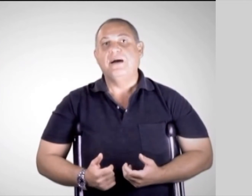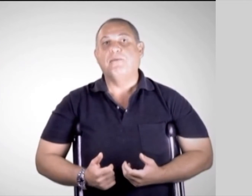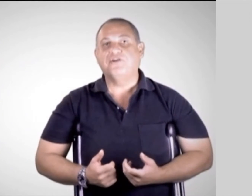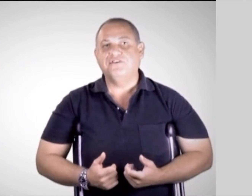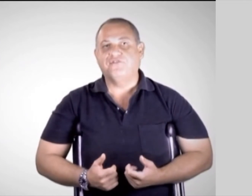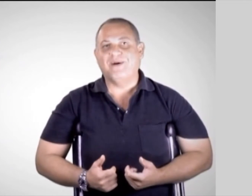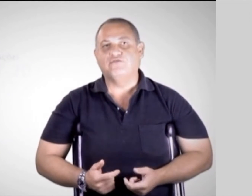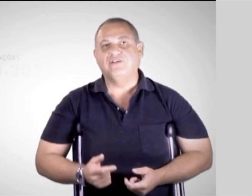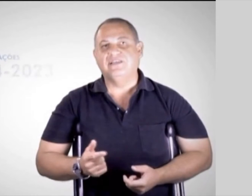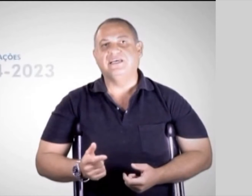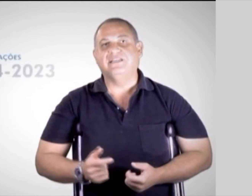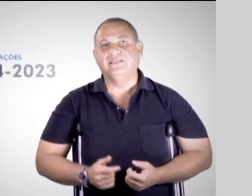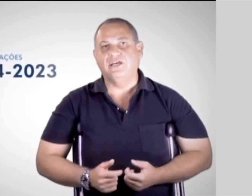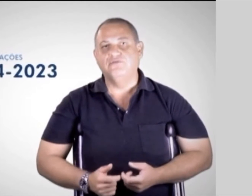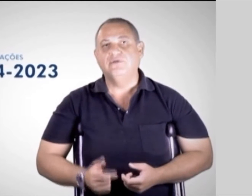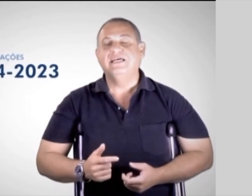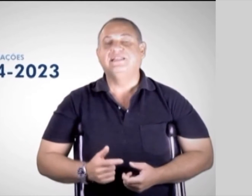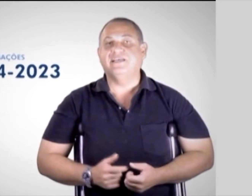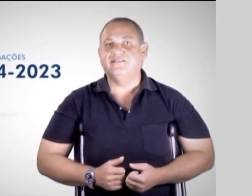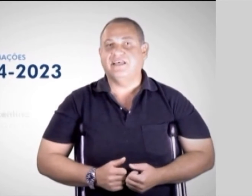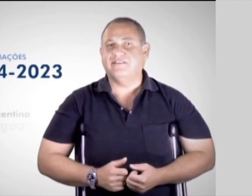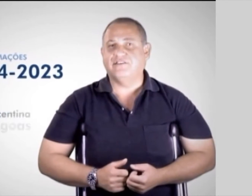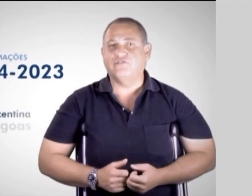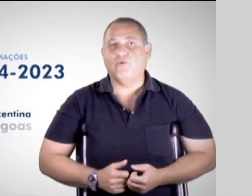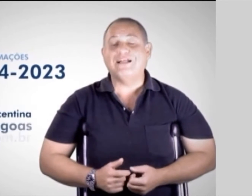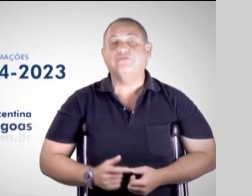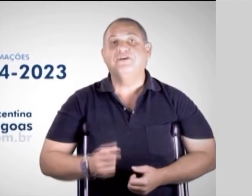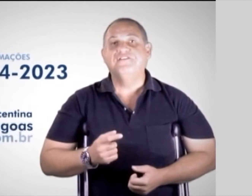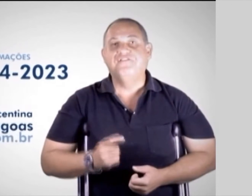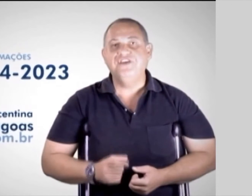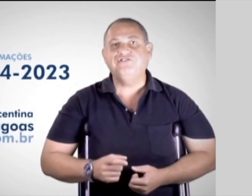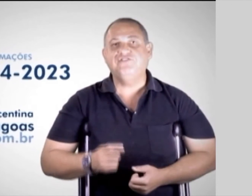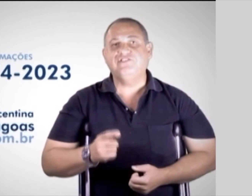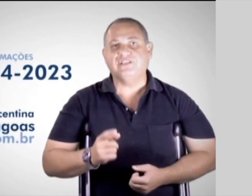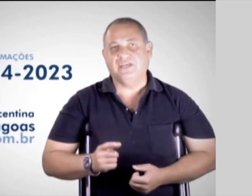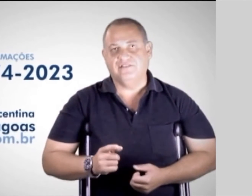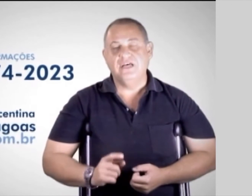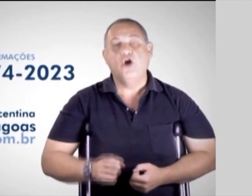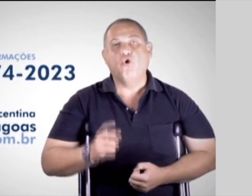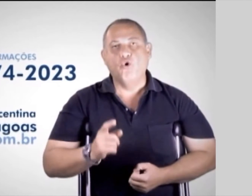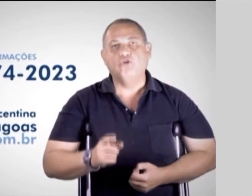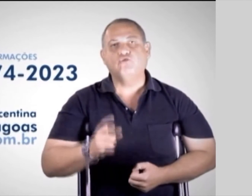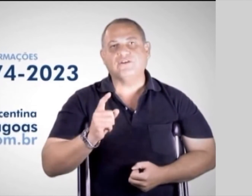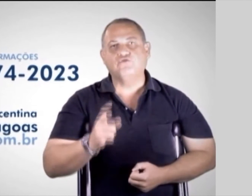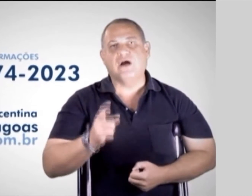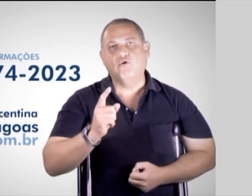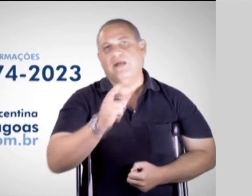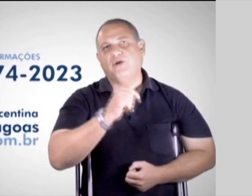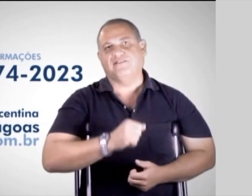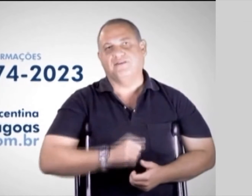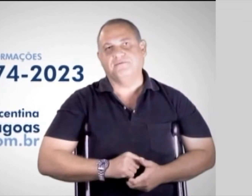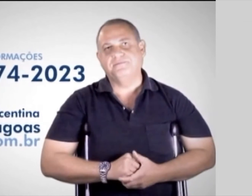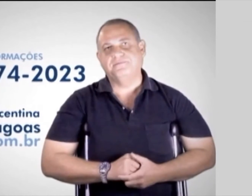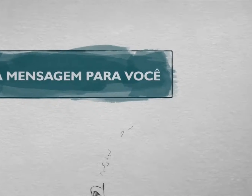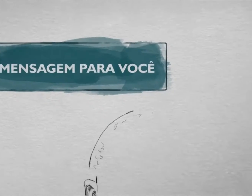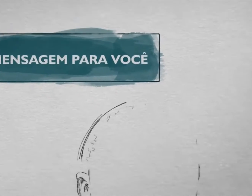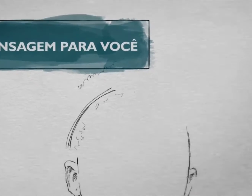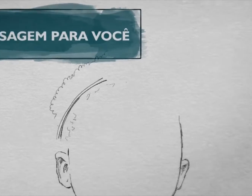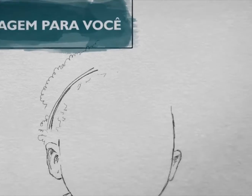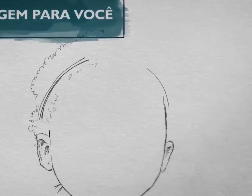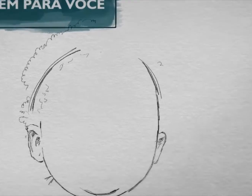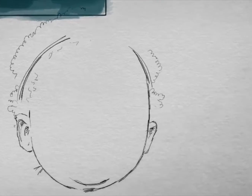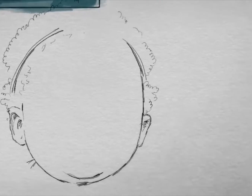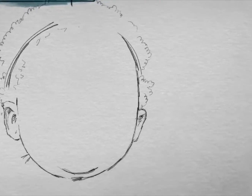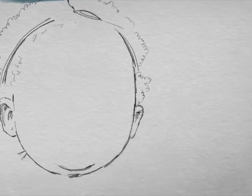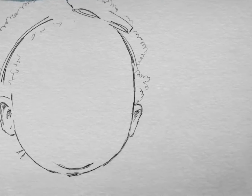Vila Vicentina. Maiores informações, ligue 31 3774 2023. Conto com a sua colaboração.